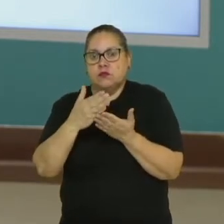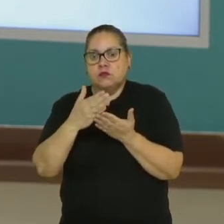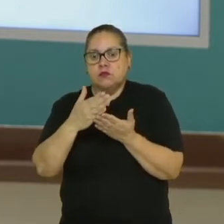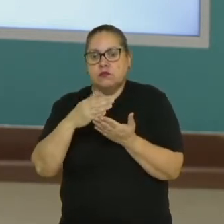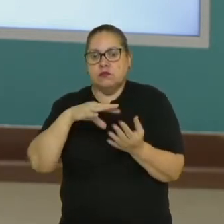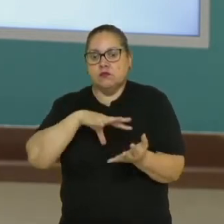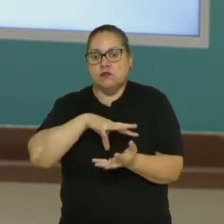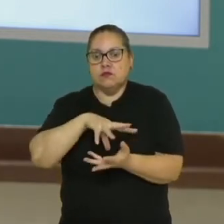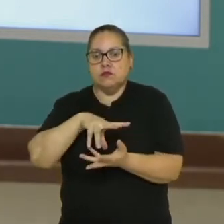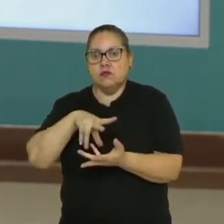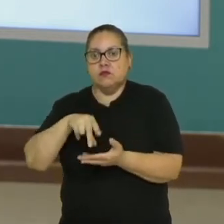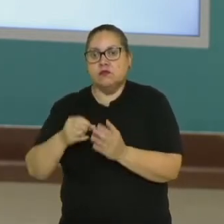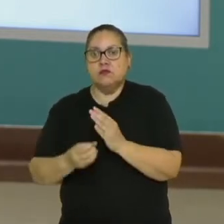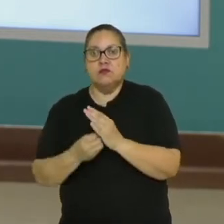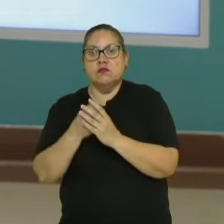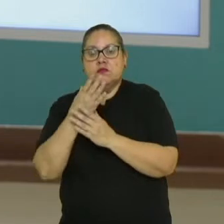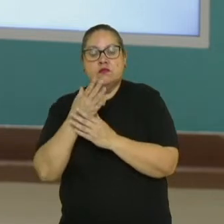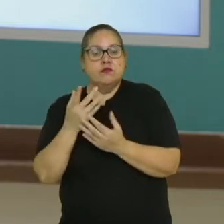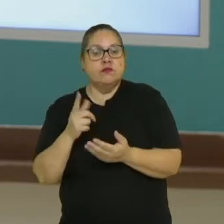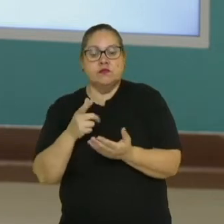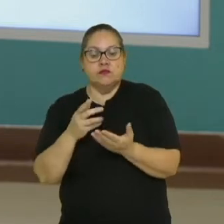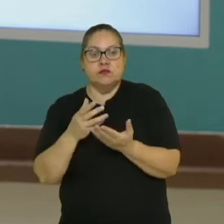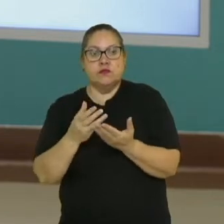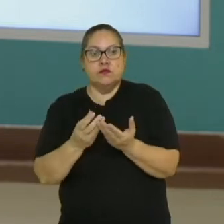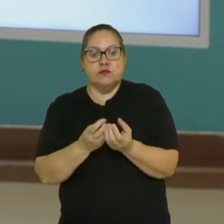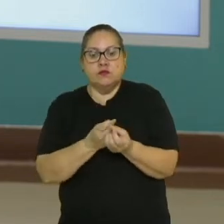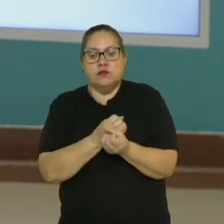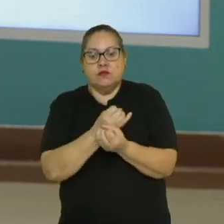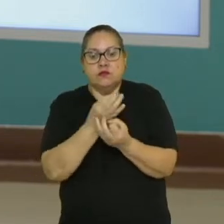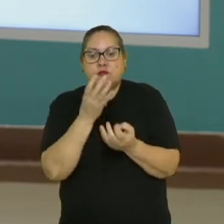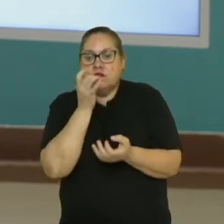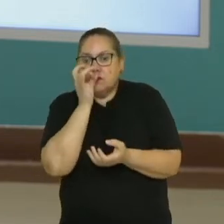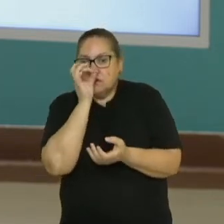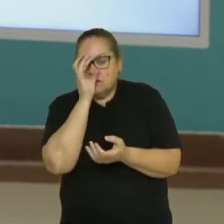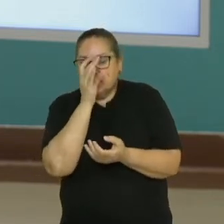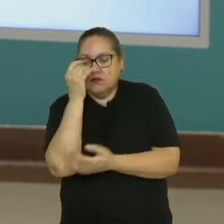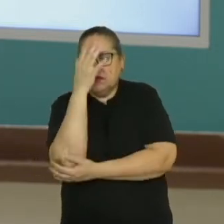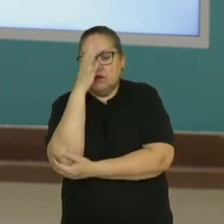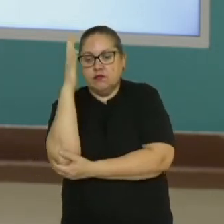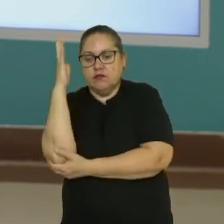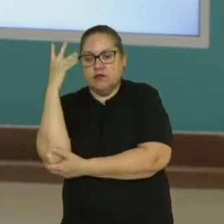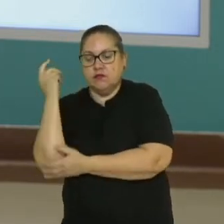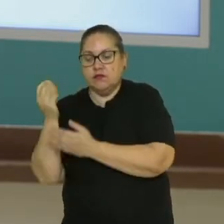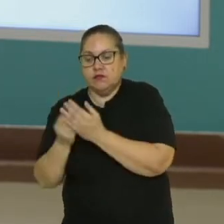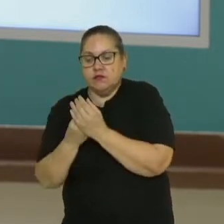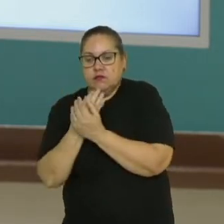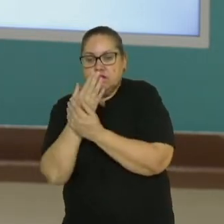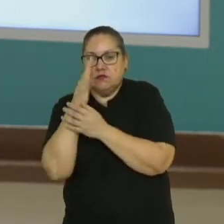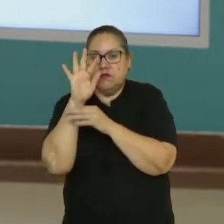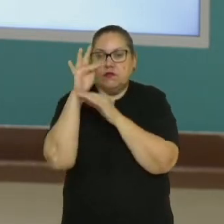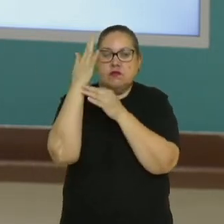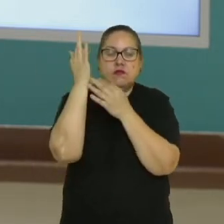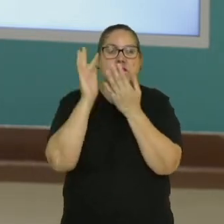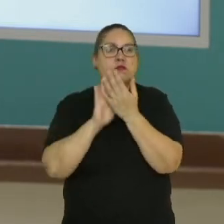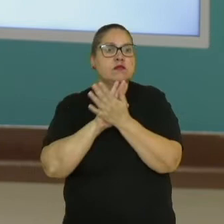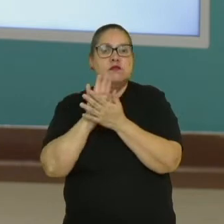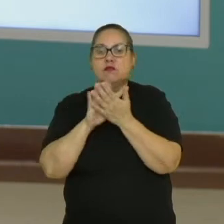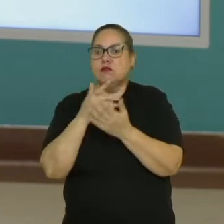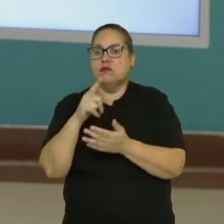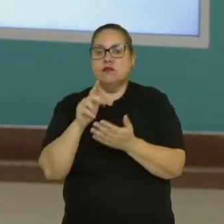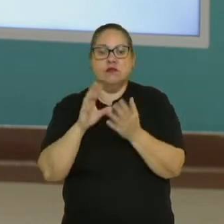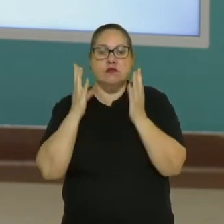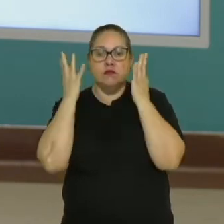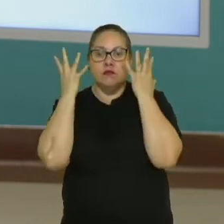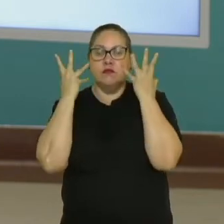planeta. Isso mesmo, não tinha vegetais, não tinha essas plantas crescendo e se desenvolvendo. Não tinha mais.